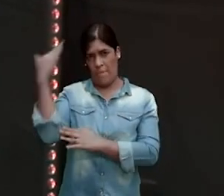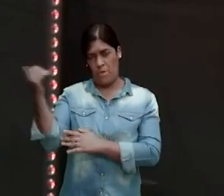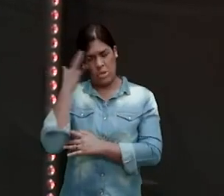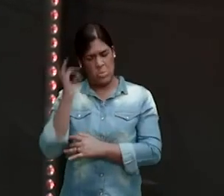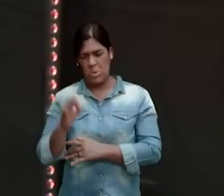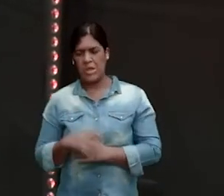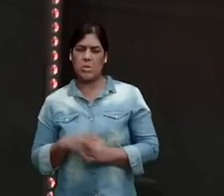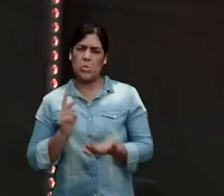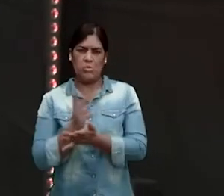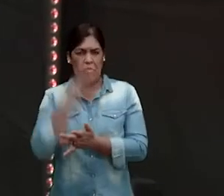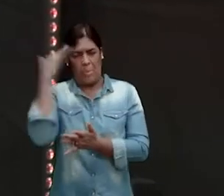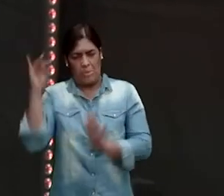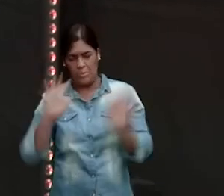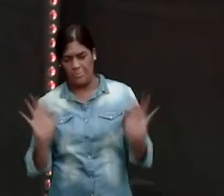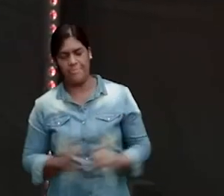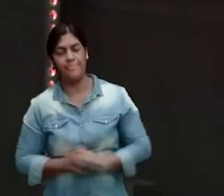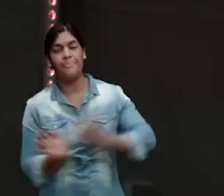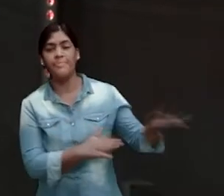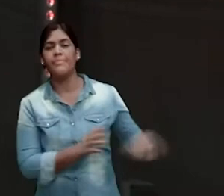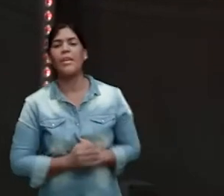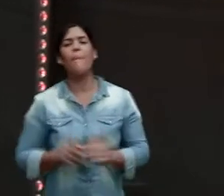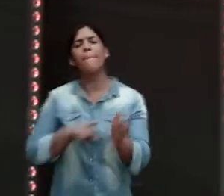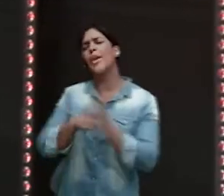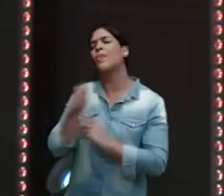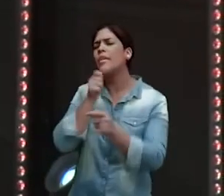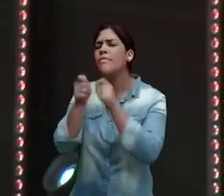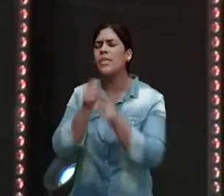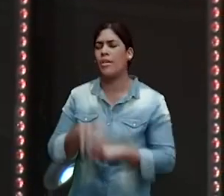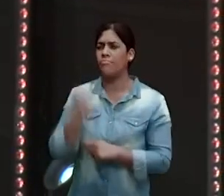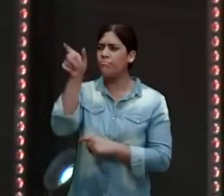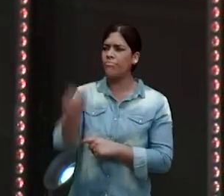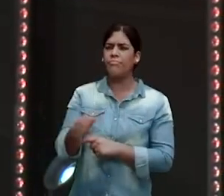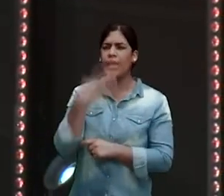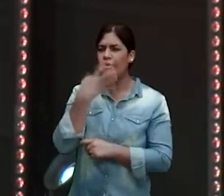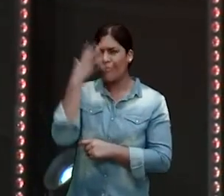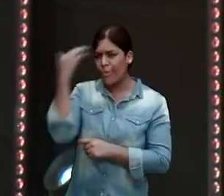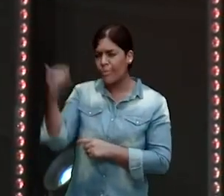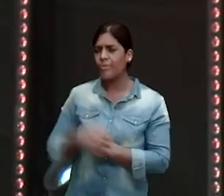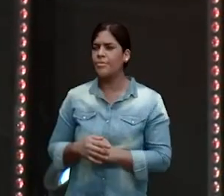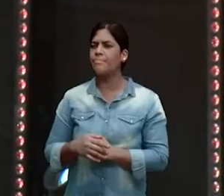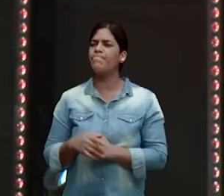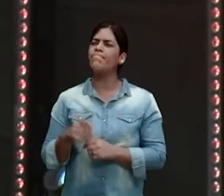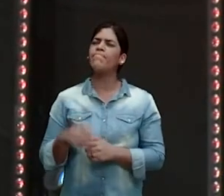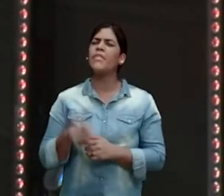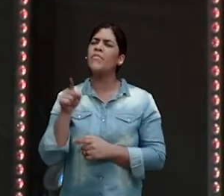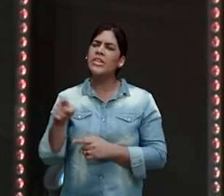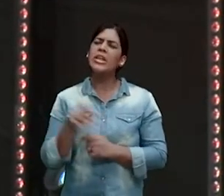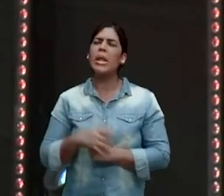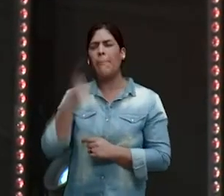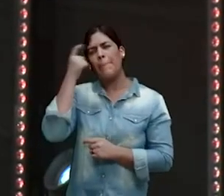foi não sei se ainda no e Foi questionado e disseram pois assim o pano um grande Pensador